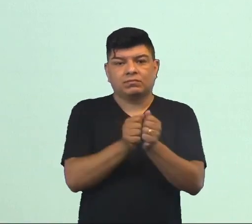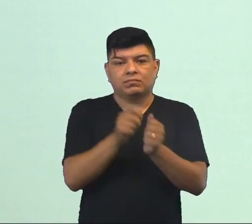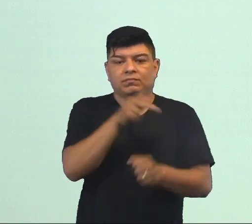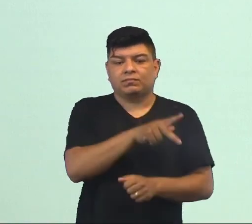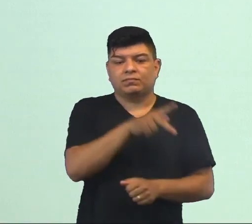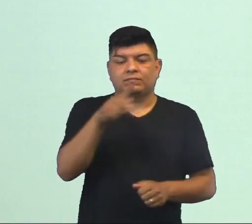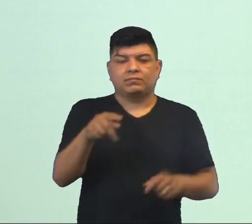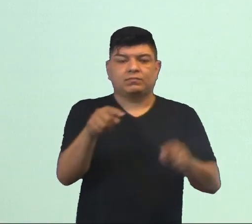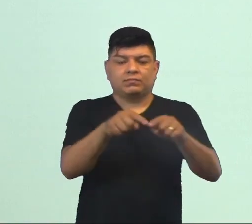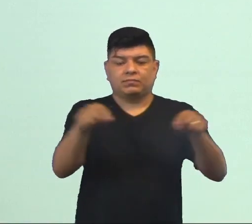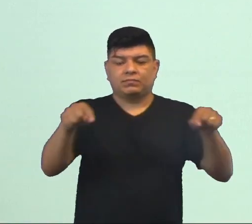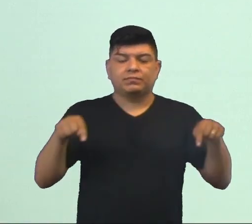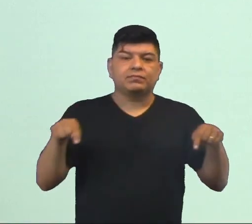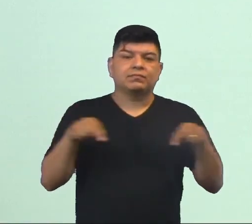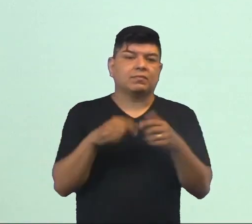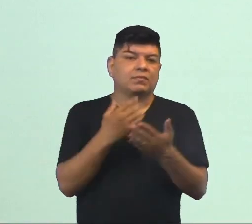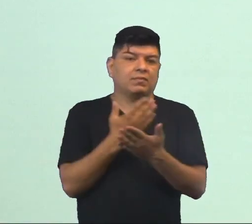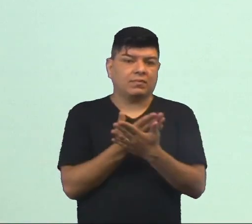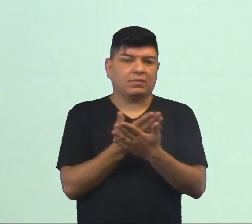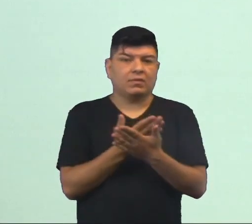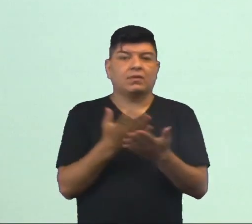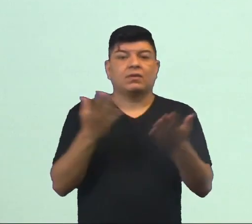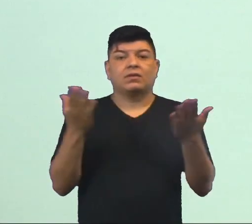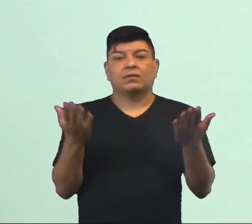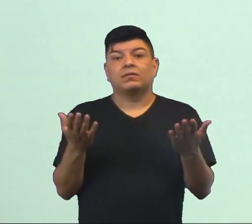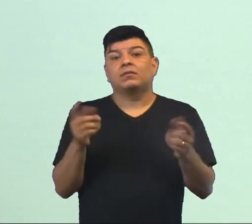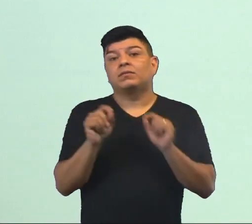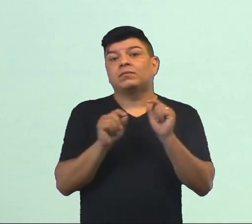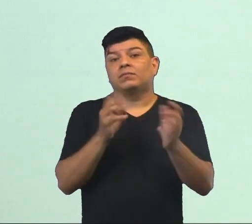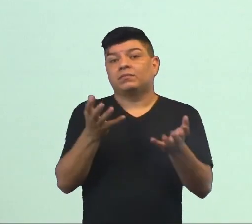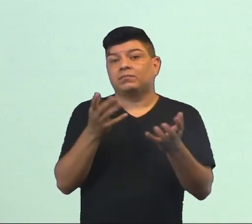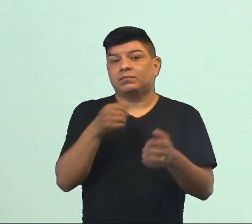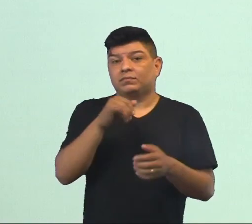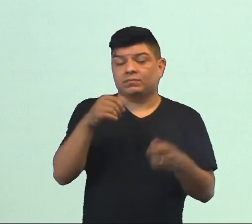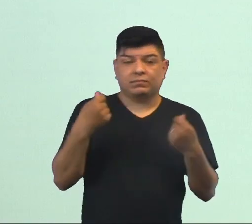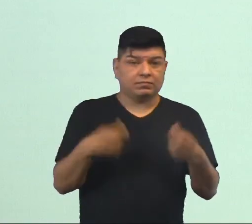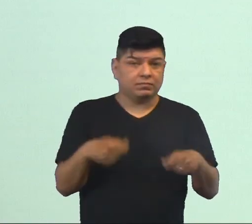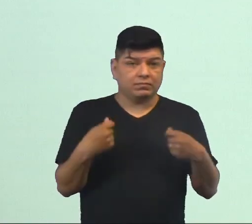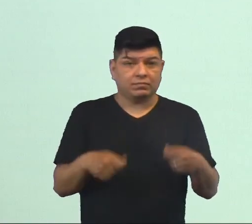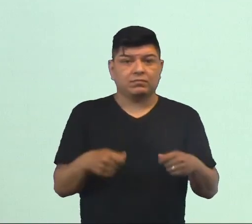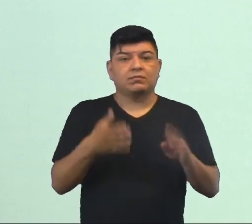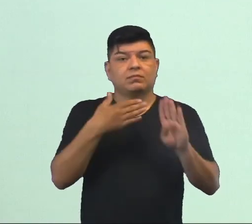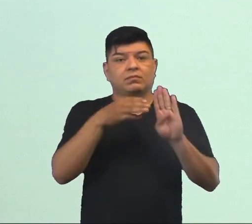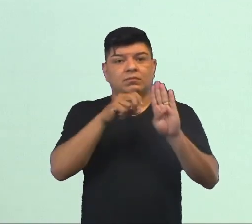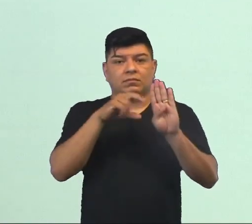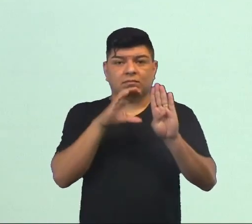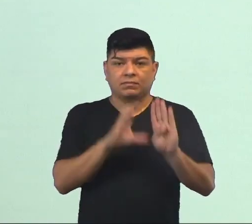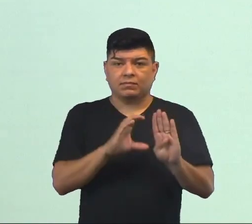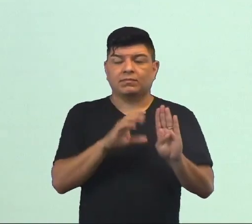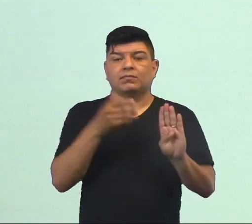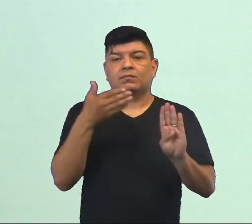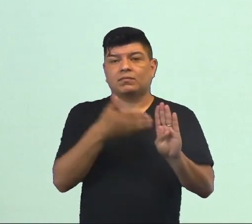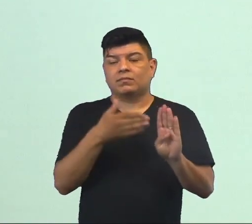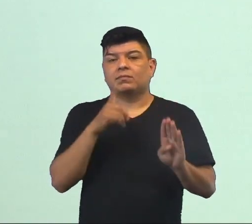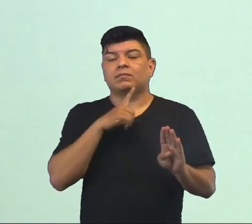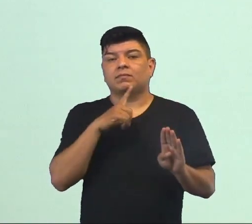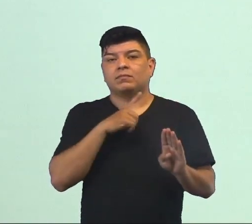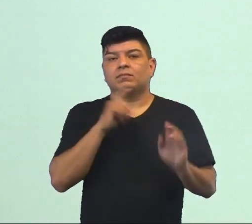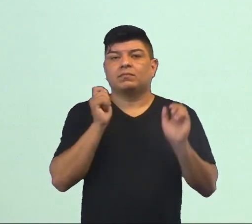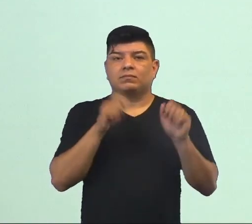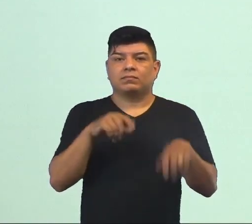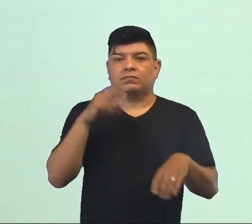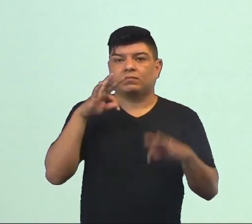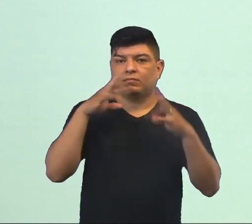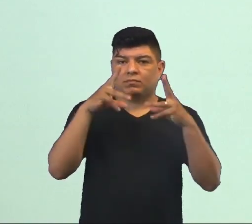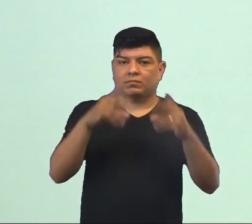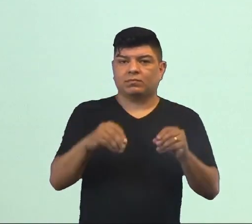na sua sala de aula. E eu quero te dizer, se você sentir necessidade, acesse a plataforma Eduque. Nela você pode rever